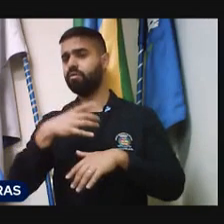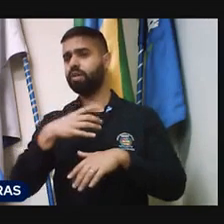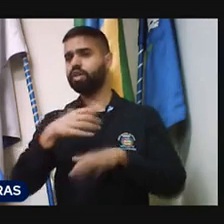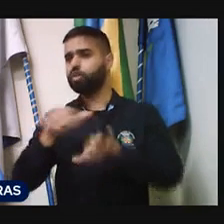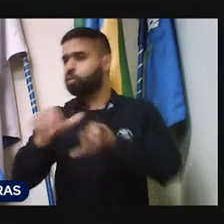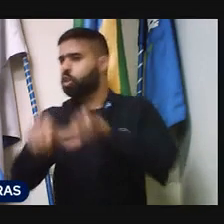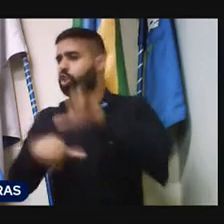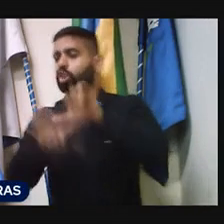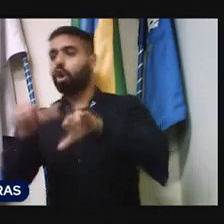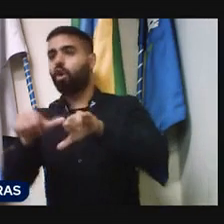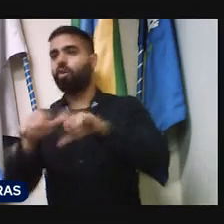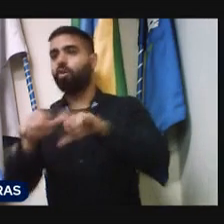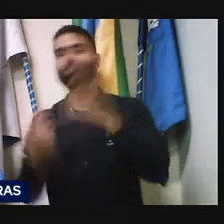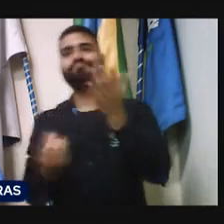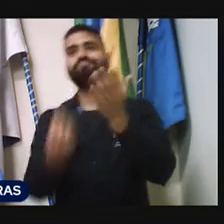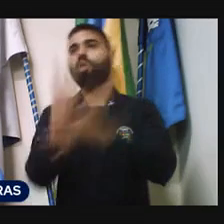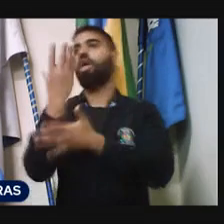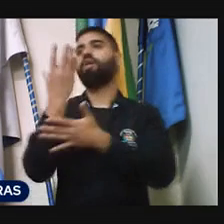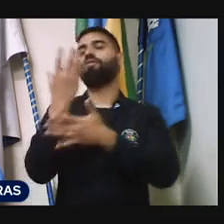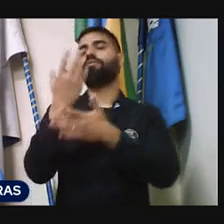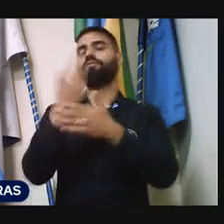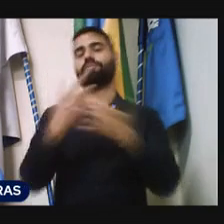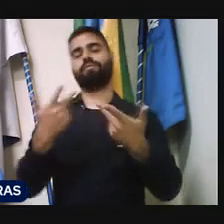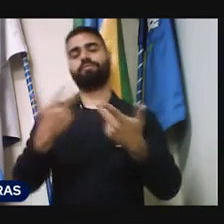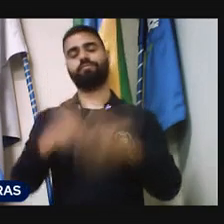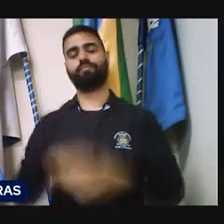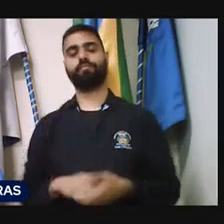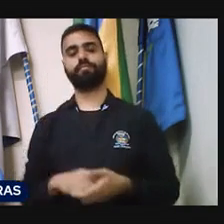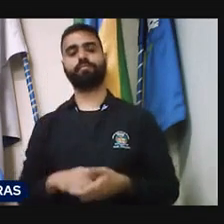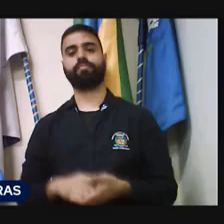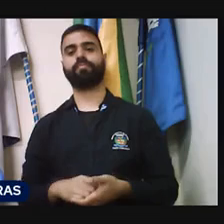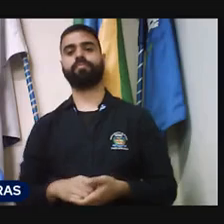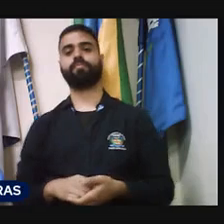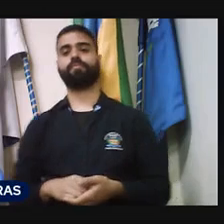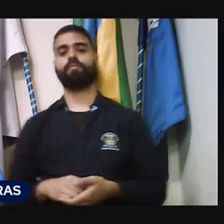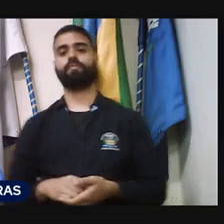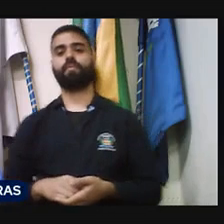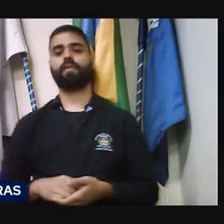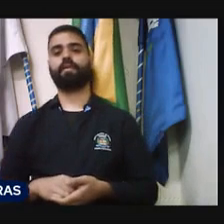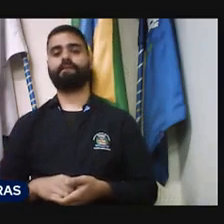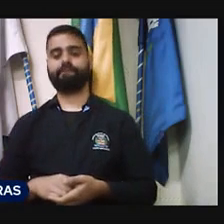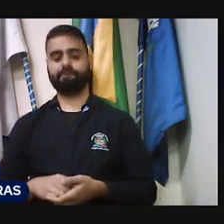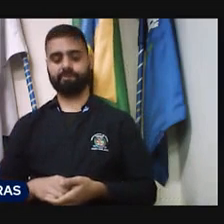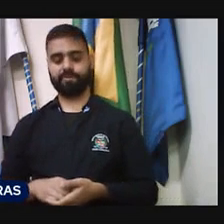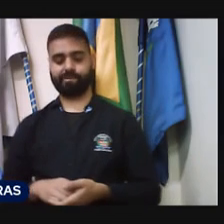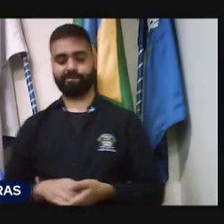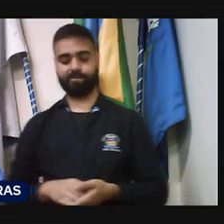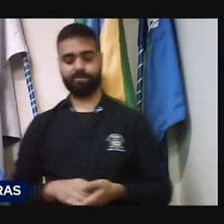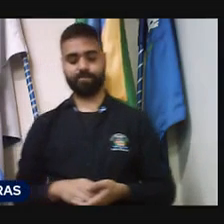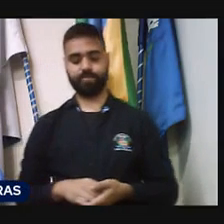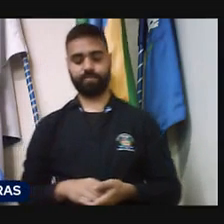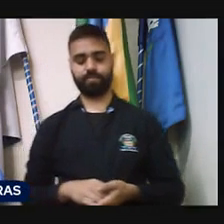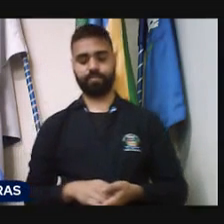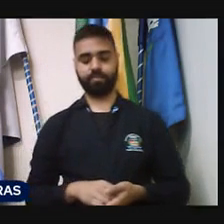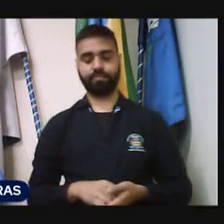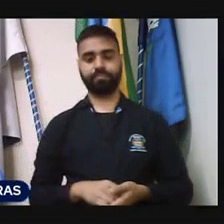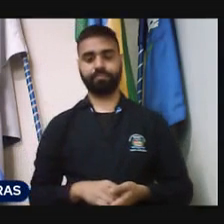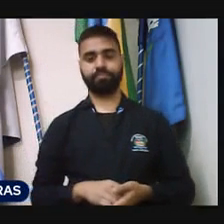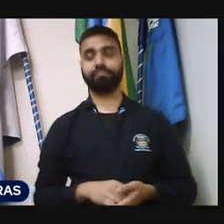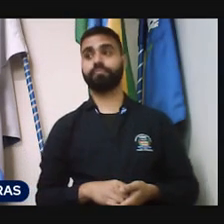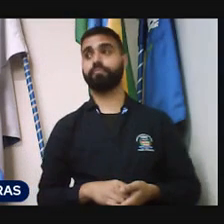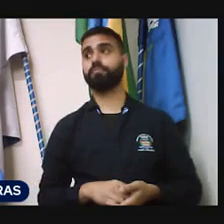que não mudou tem que não inventou a Roda quem é e com relação